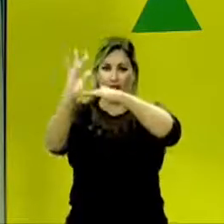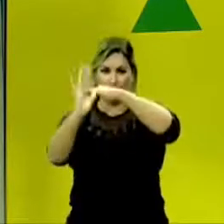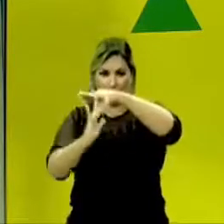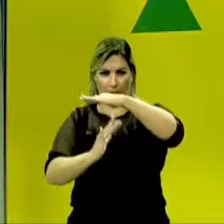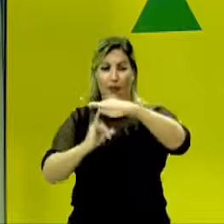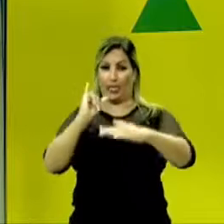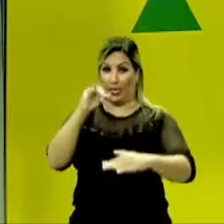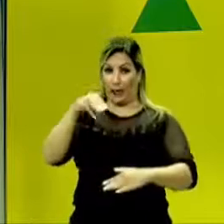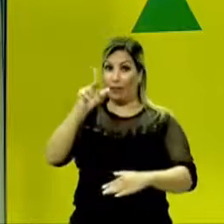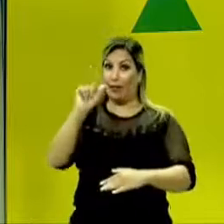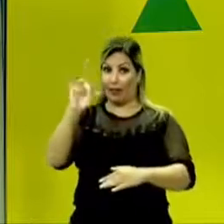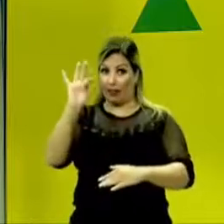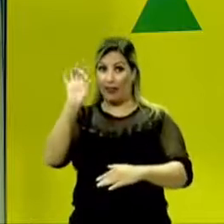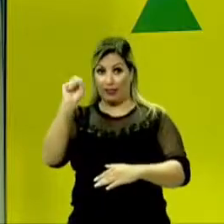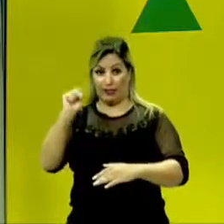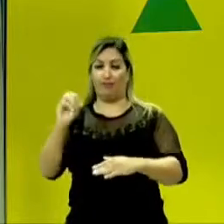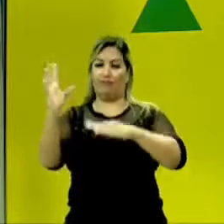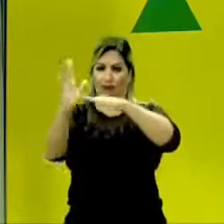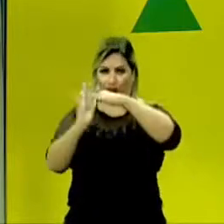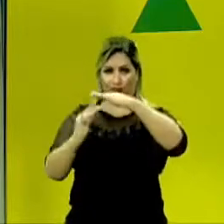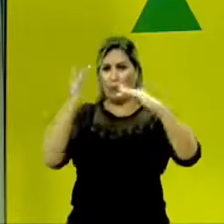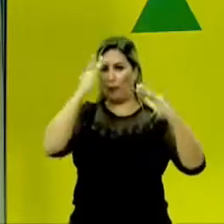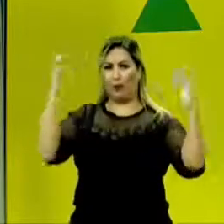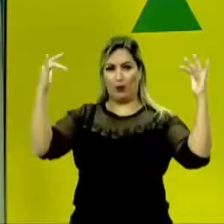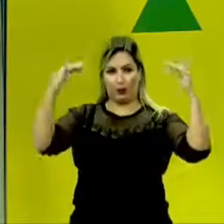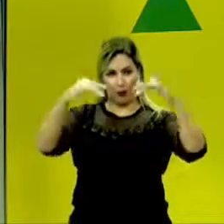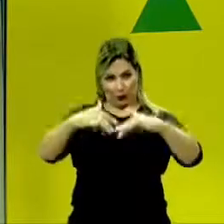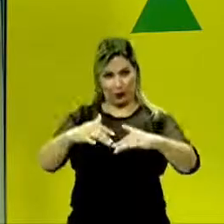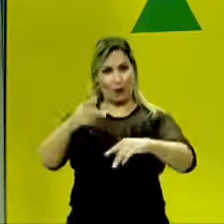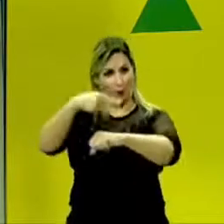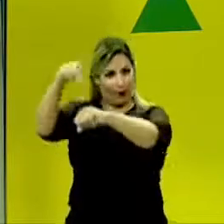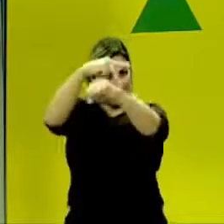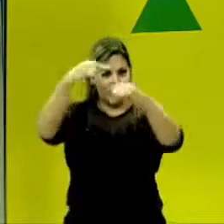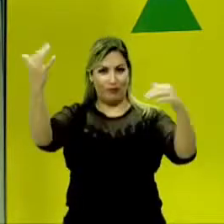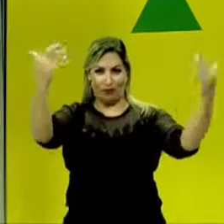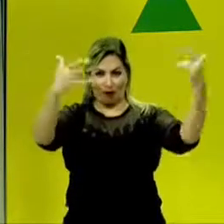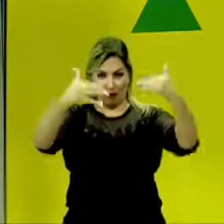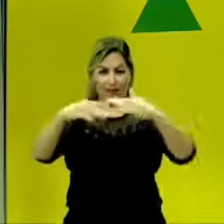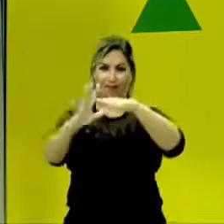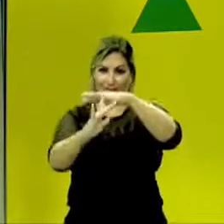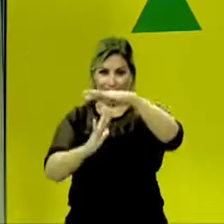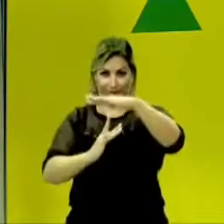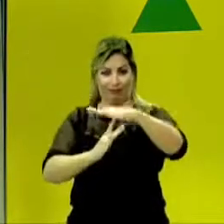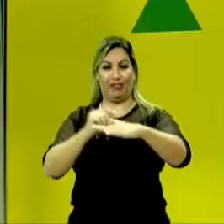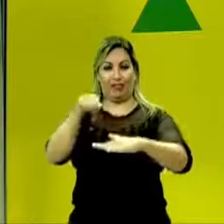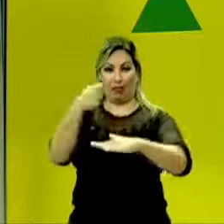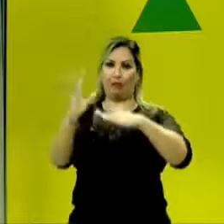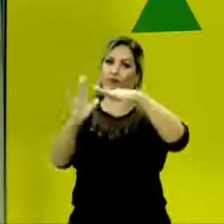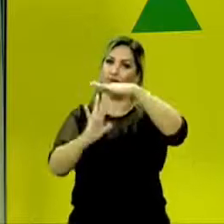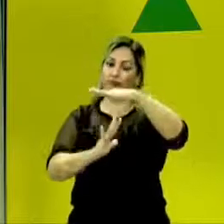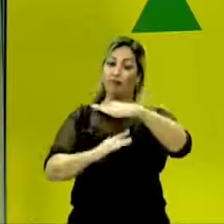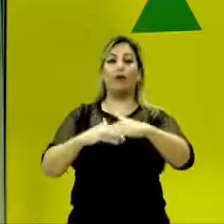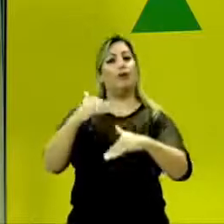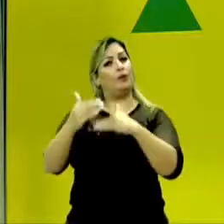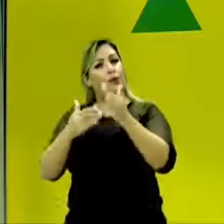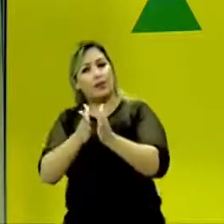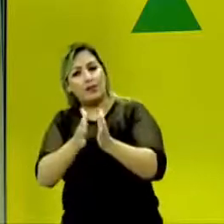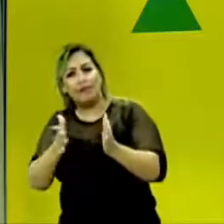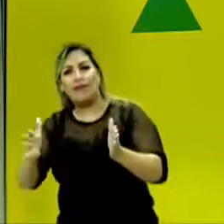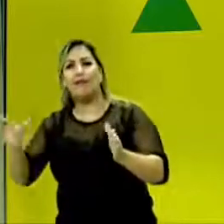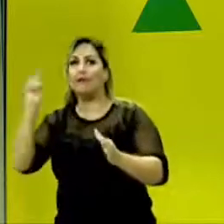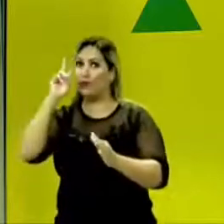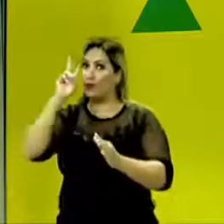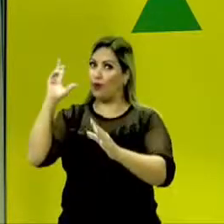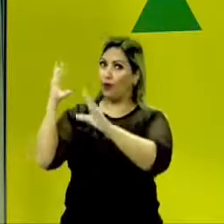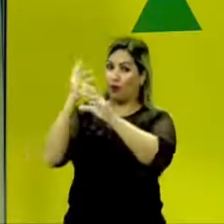imigrantes. Então a gente já viu essa relação, né, sobre Brasil, um país de imigrantes. Nós vimos que no processo histórico do Brasil,